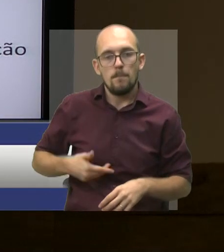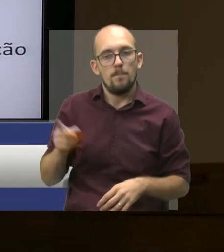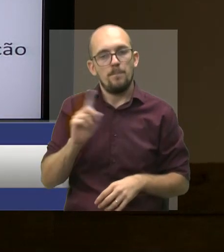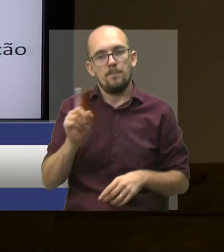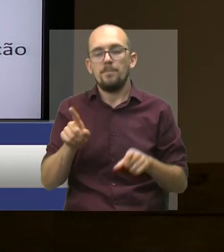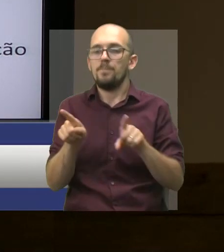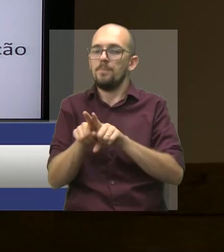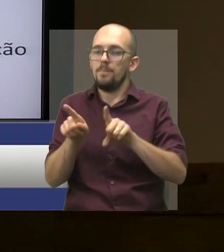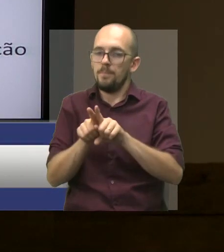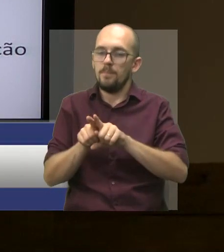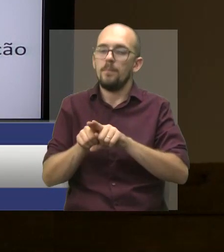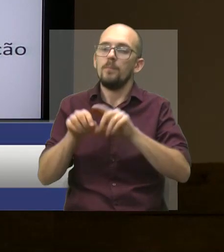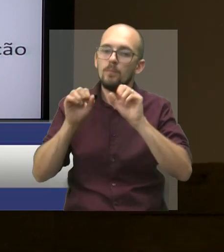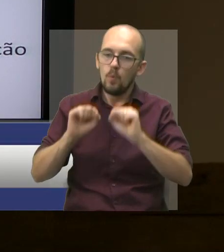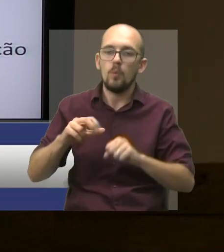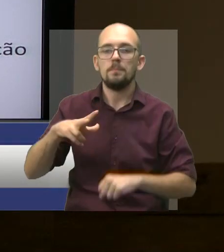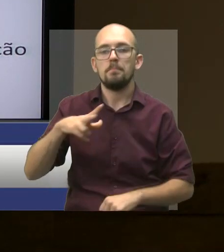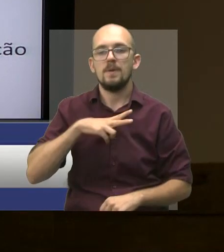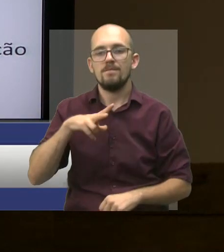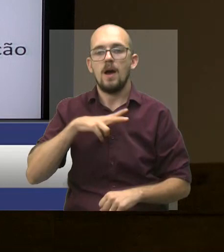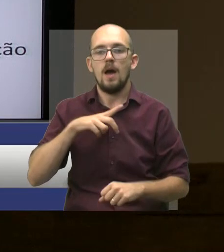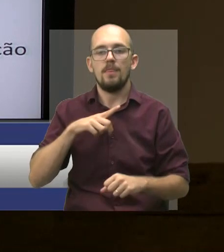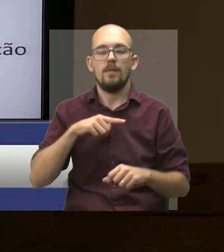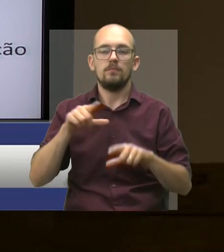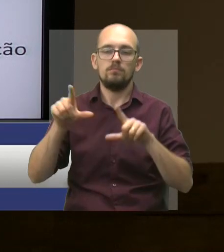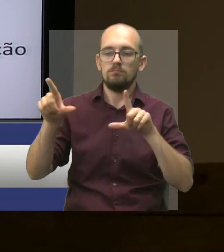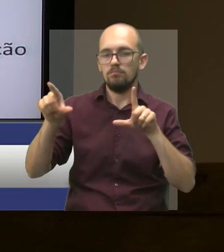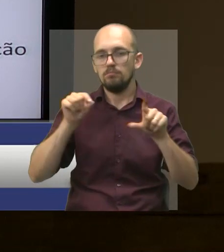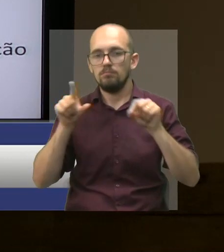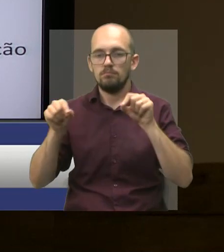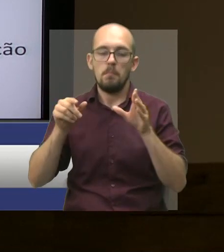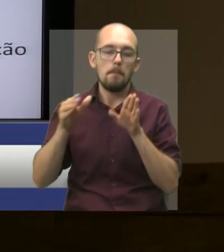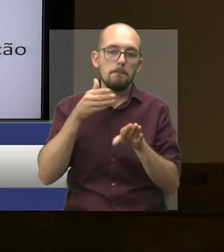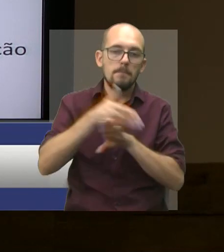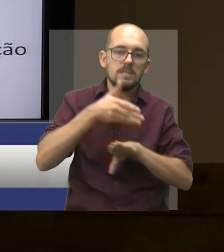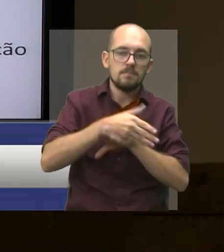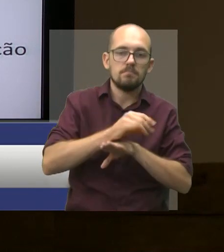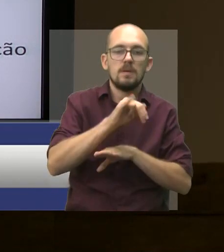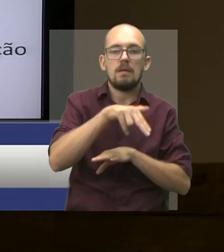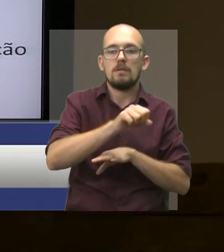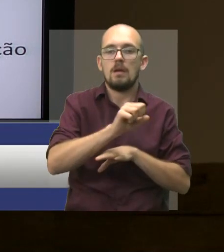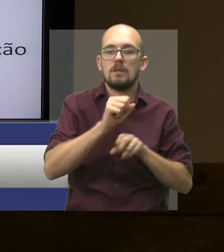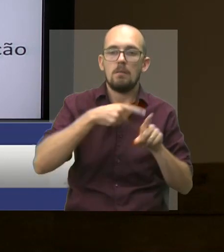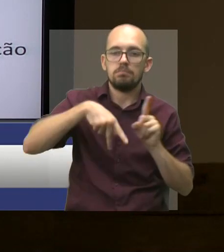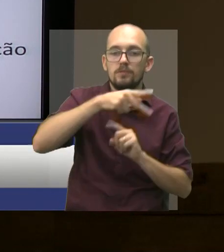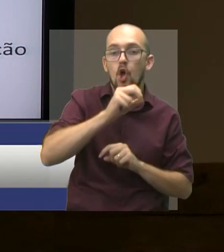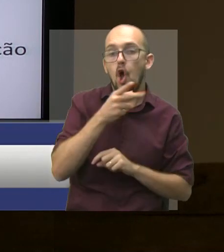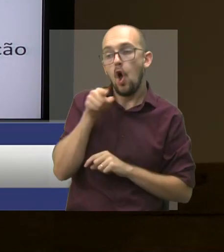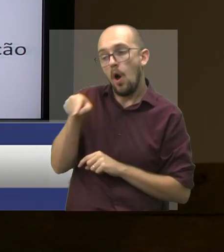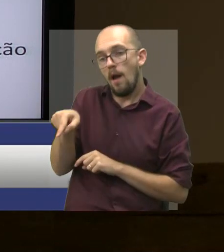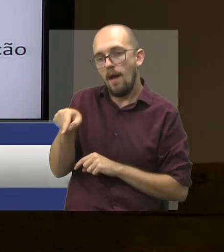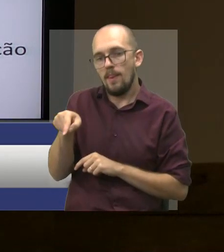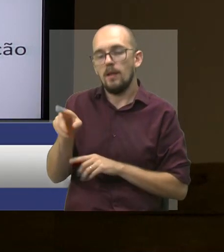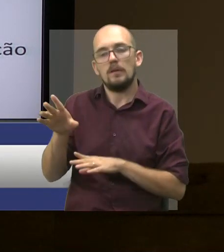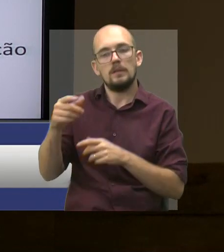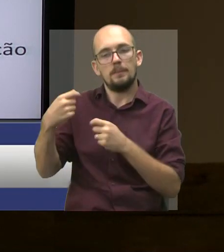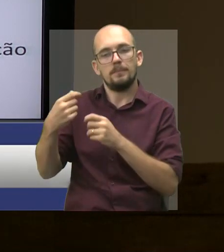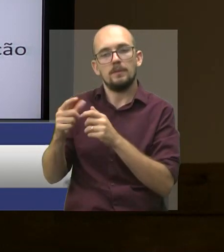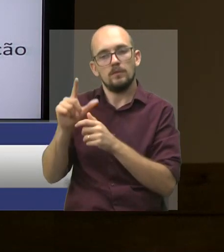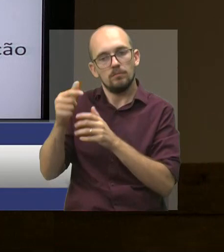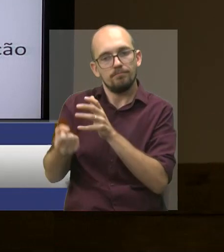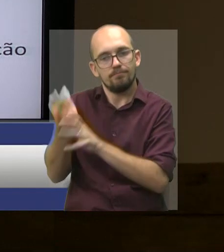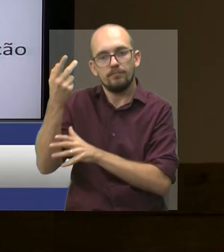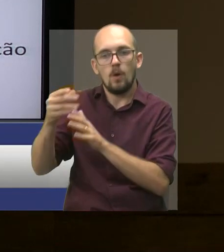também as entidades privadas poderão participar, sendo habilitadas por um órgão regulador,